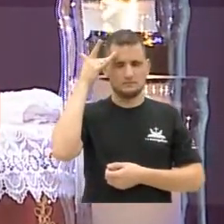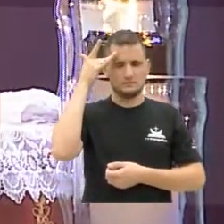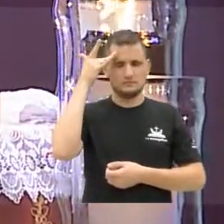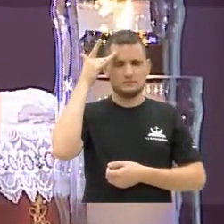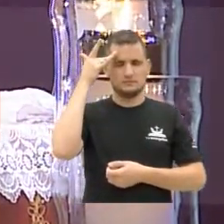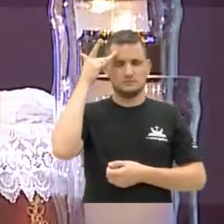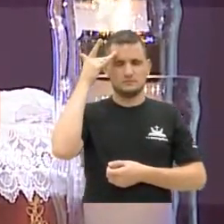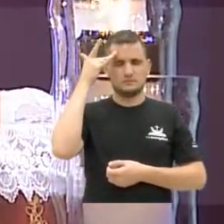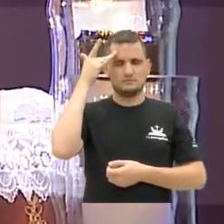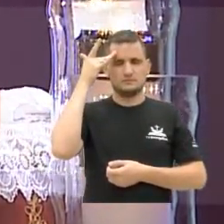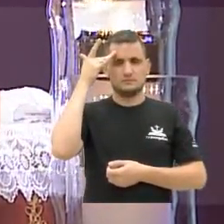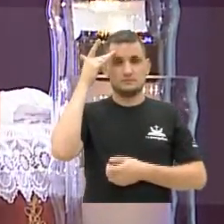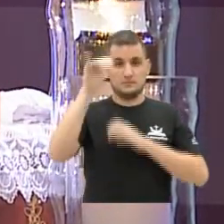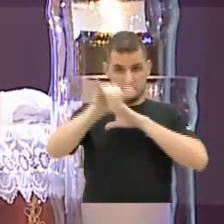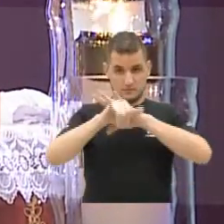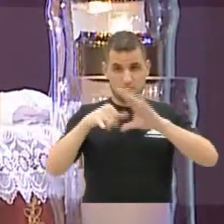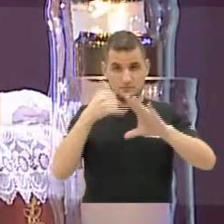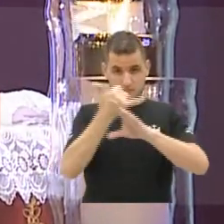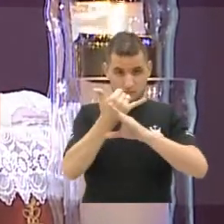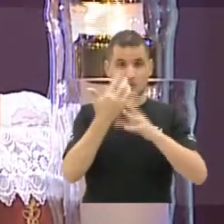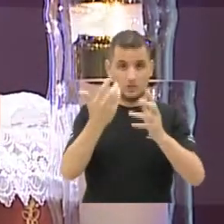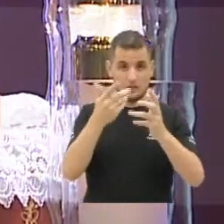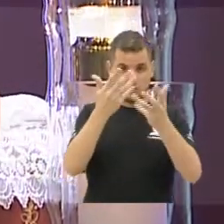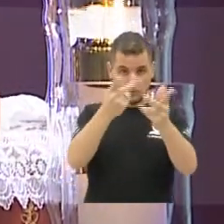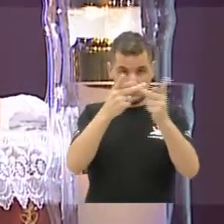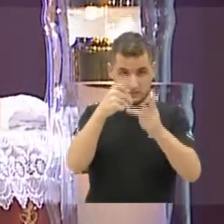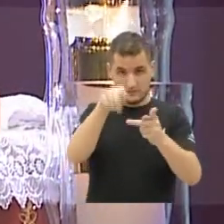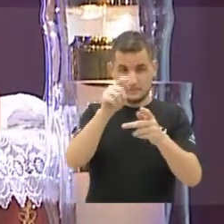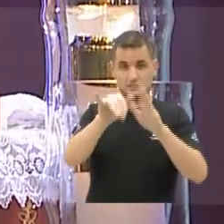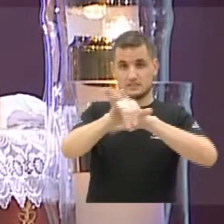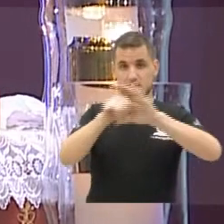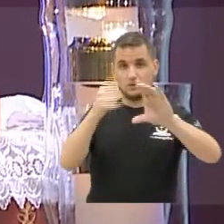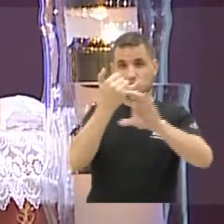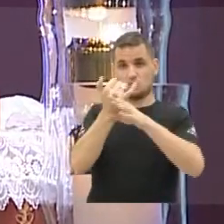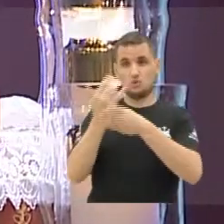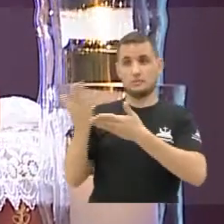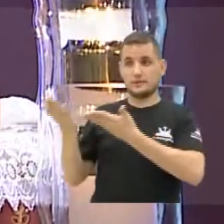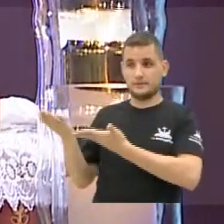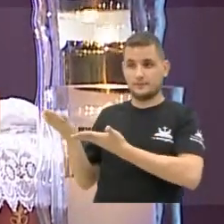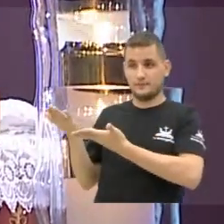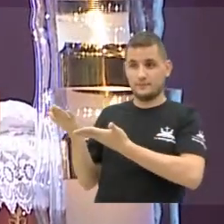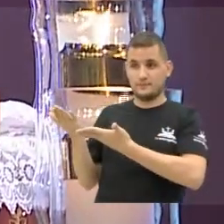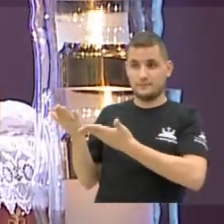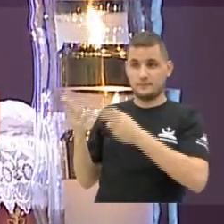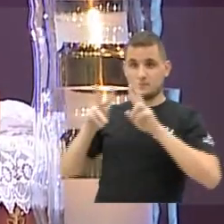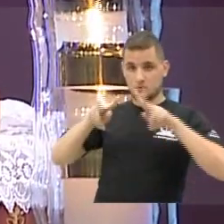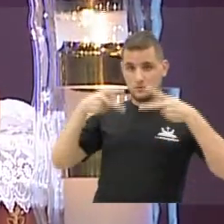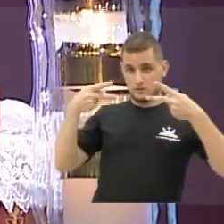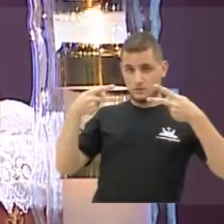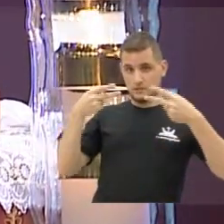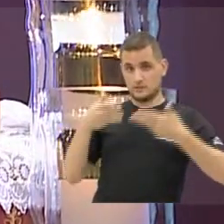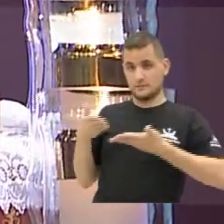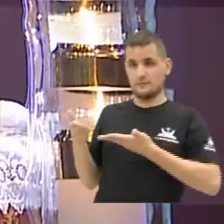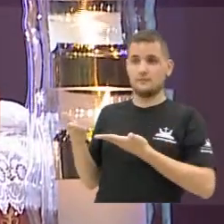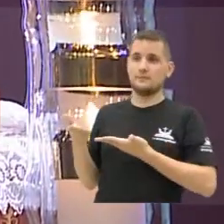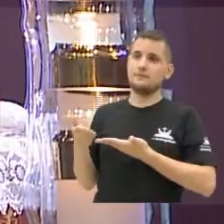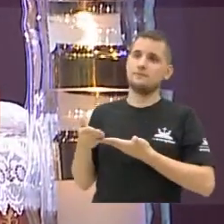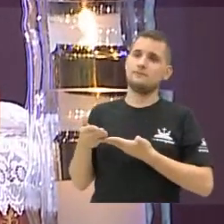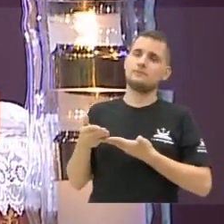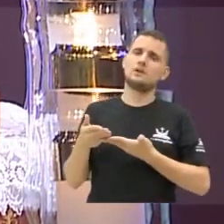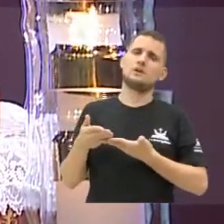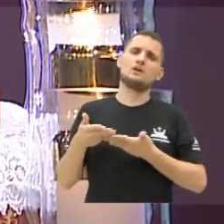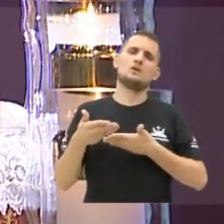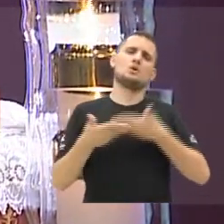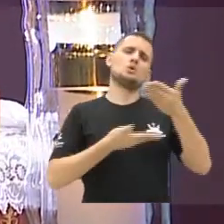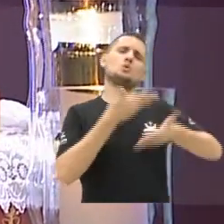nosso canal do YouTube. Eu quero convidar você que está nos acompanhando pelo YouTube. Eu estou aqui diante da presença de Jesus. Copie aqui, compartilhe